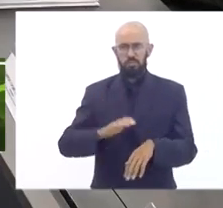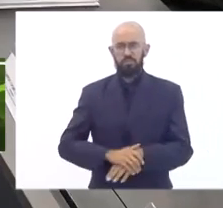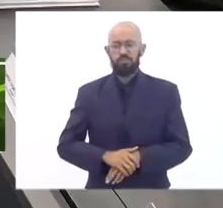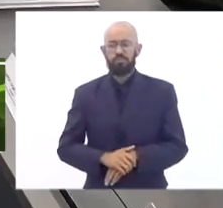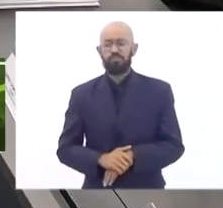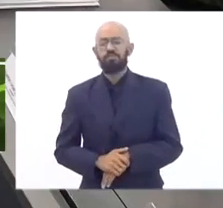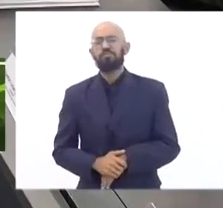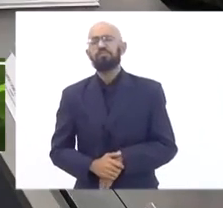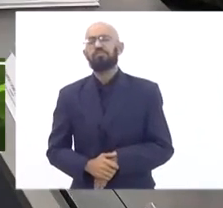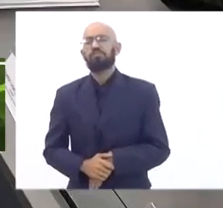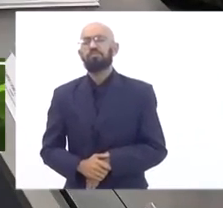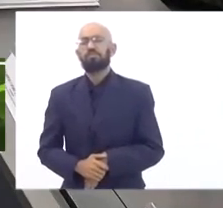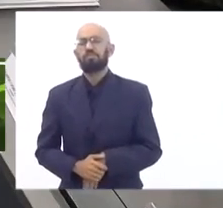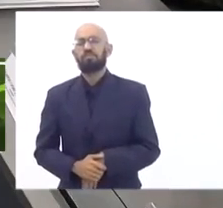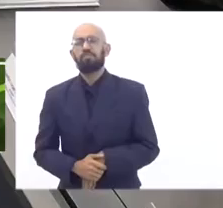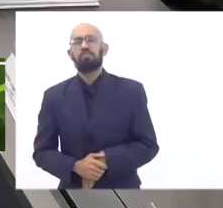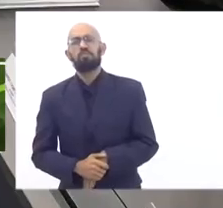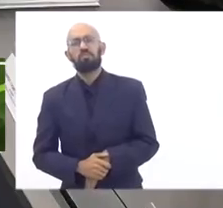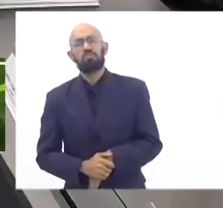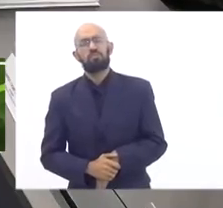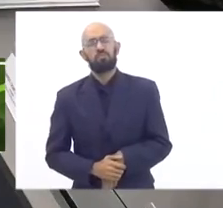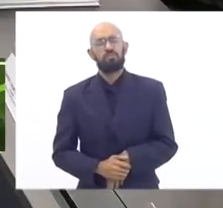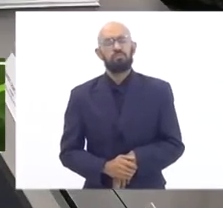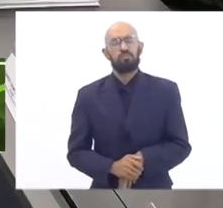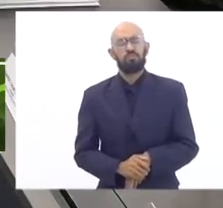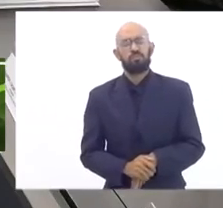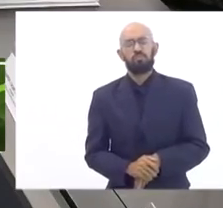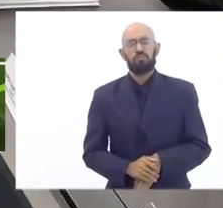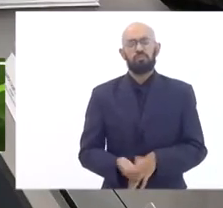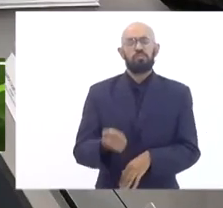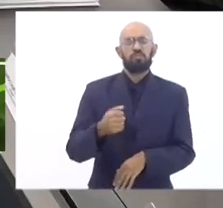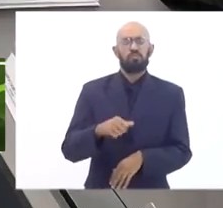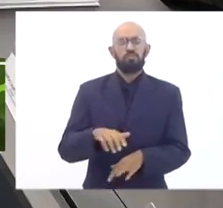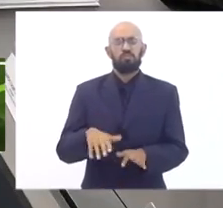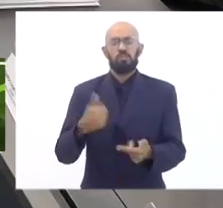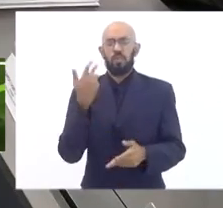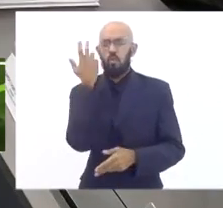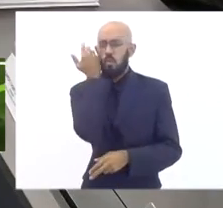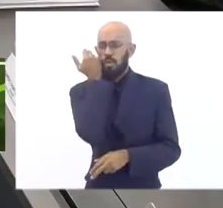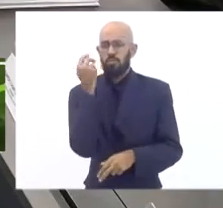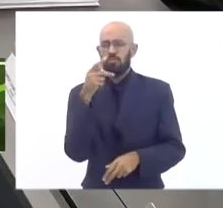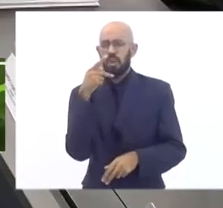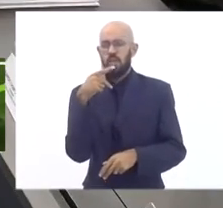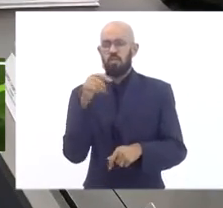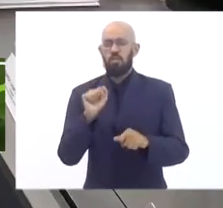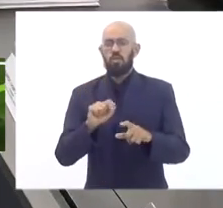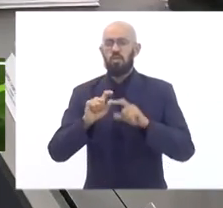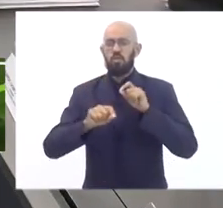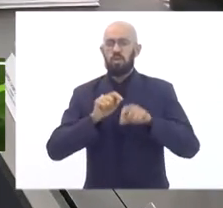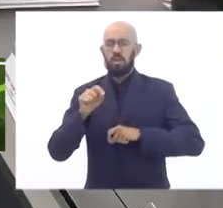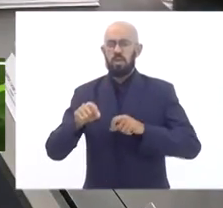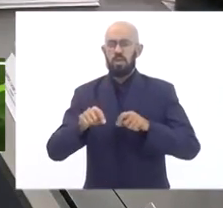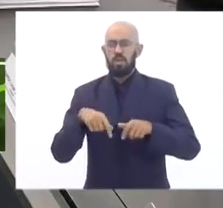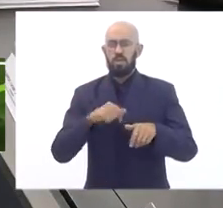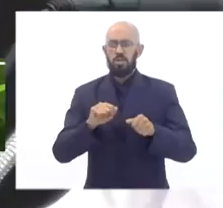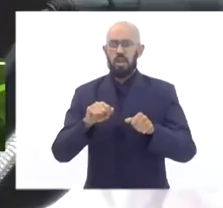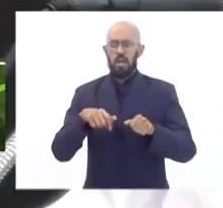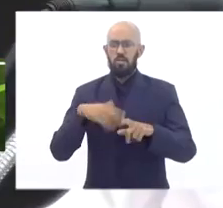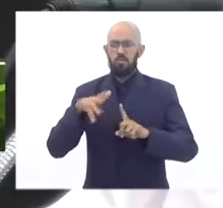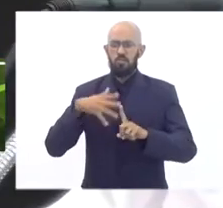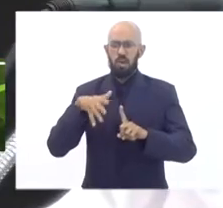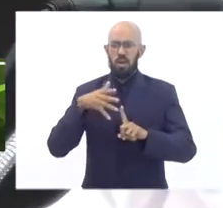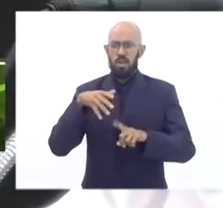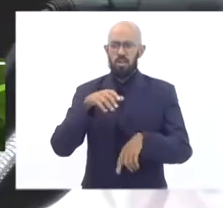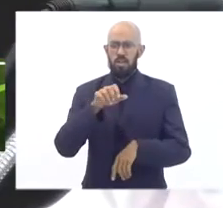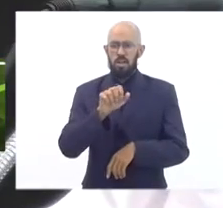na intervenção da Getrans, quer dizer, foi apontado que